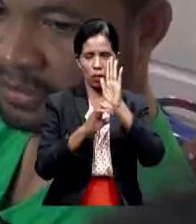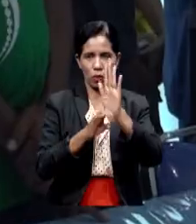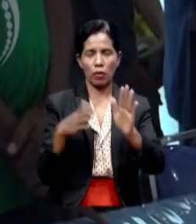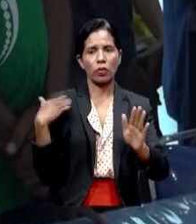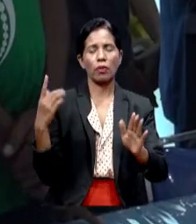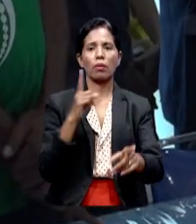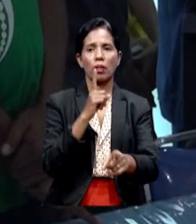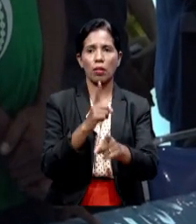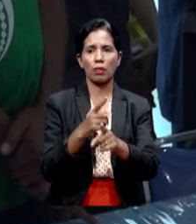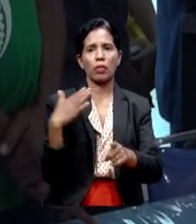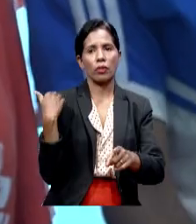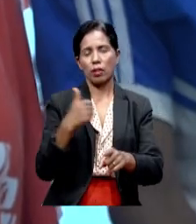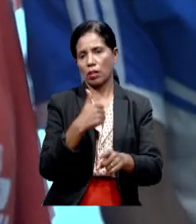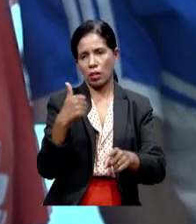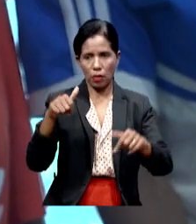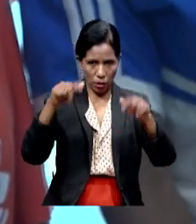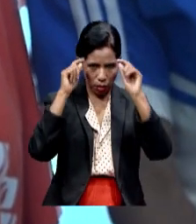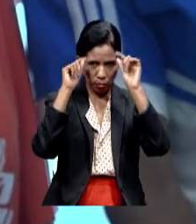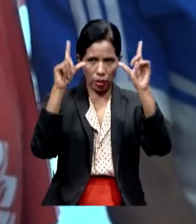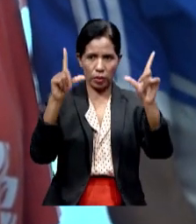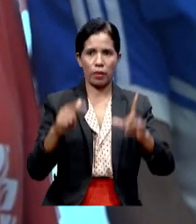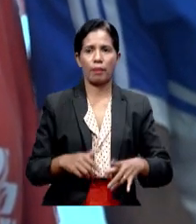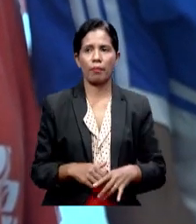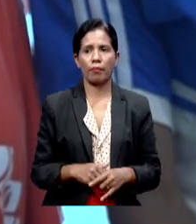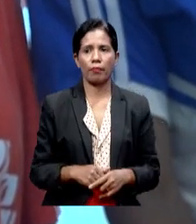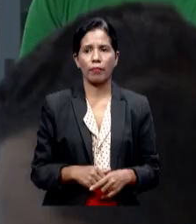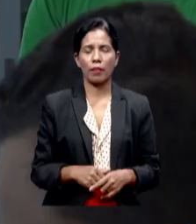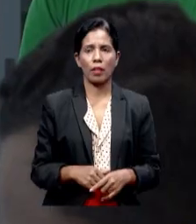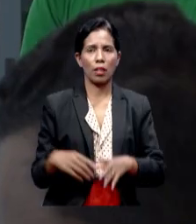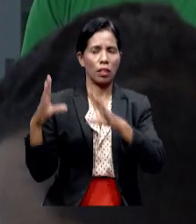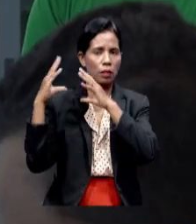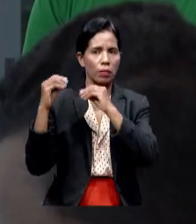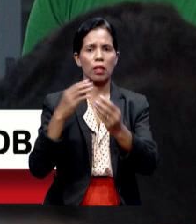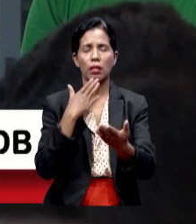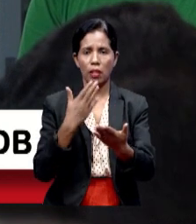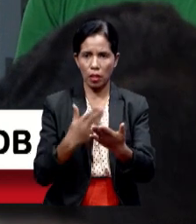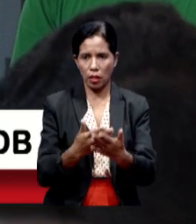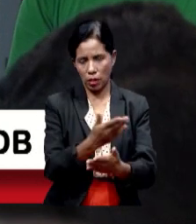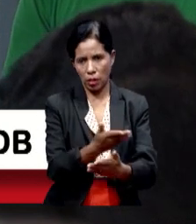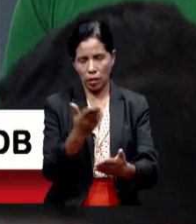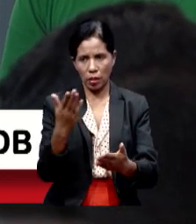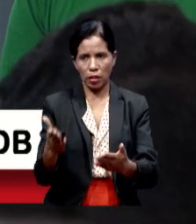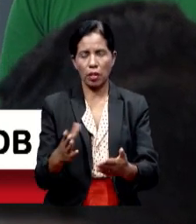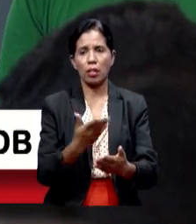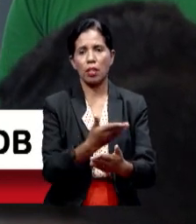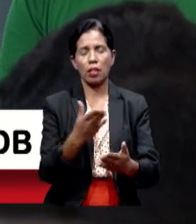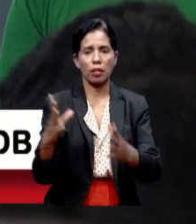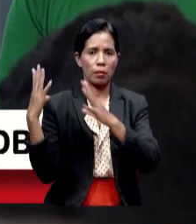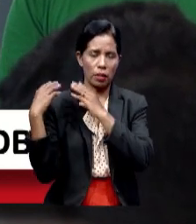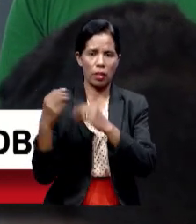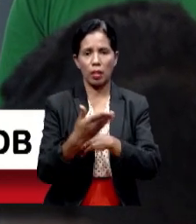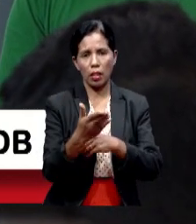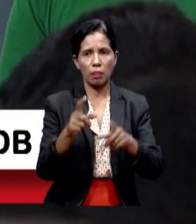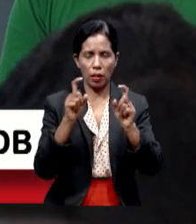nebelolos ba jovem sira selo que Timor Leste. Experiência dia que agora uluk na hinga experiência imirasik mak